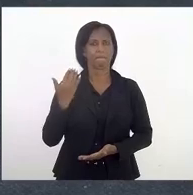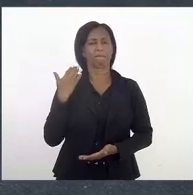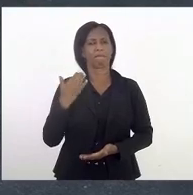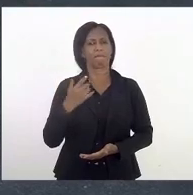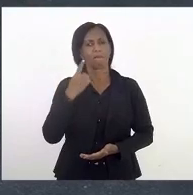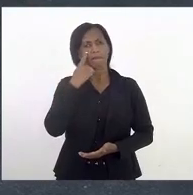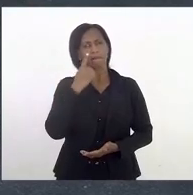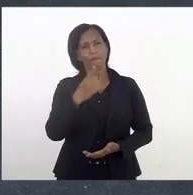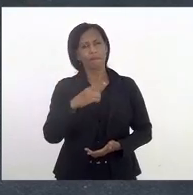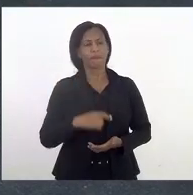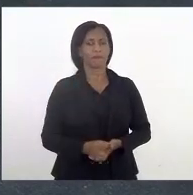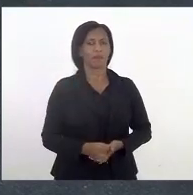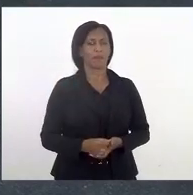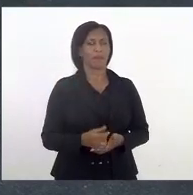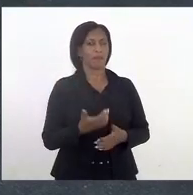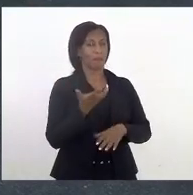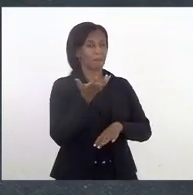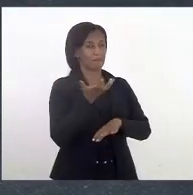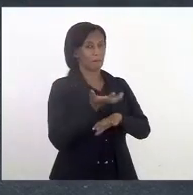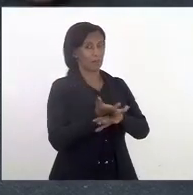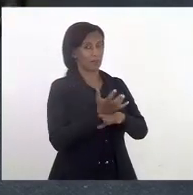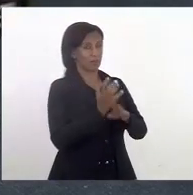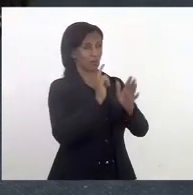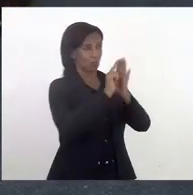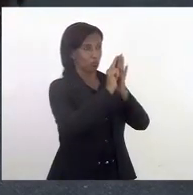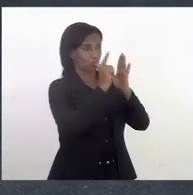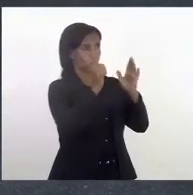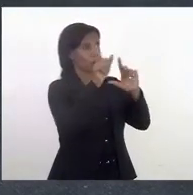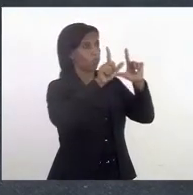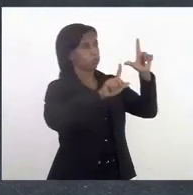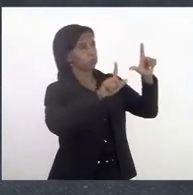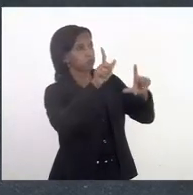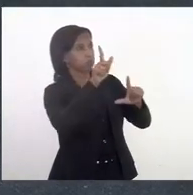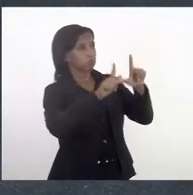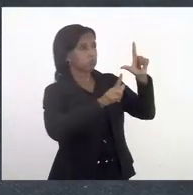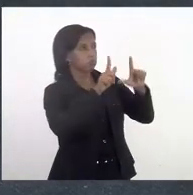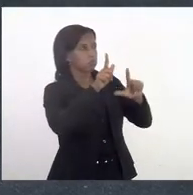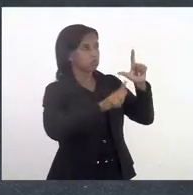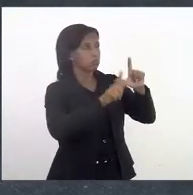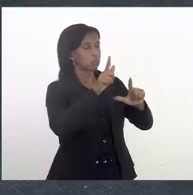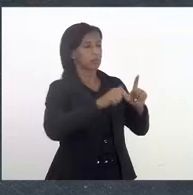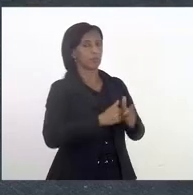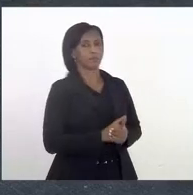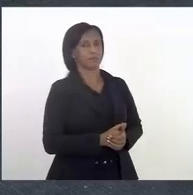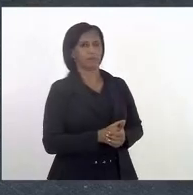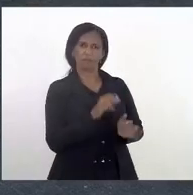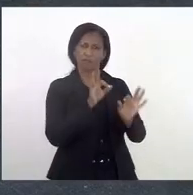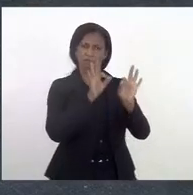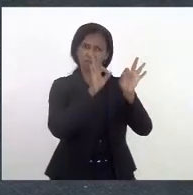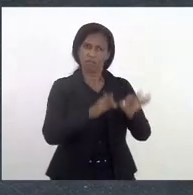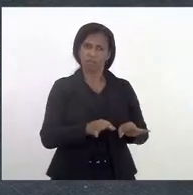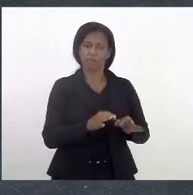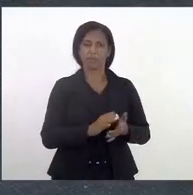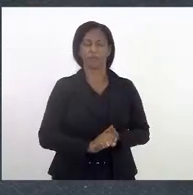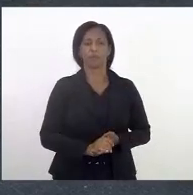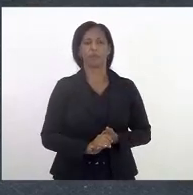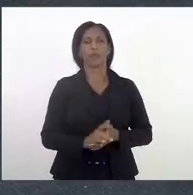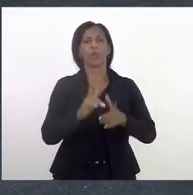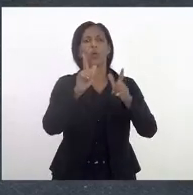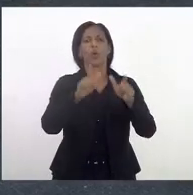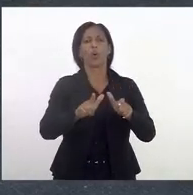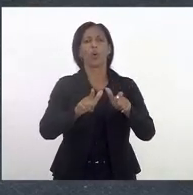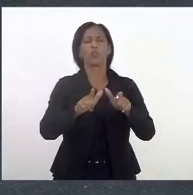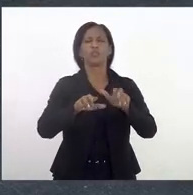uma grande matéria jornalística televisiva o e correta onde